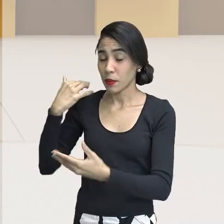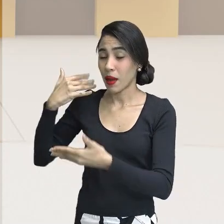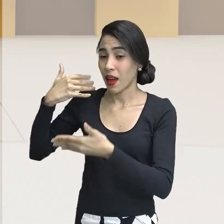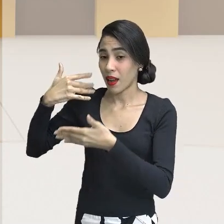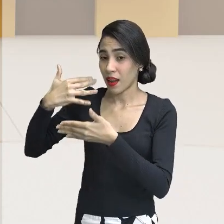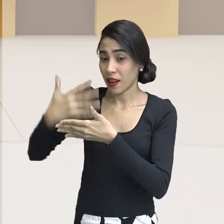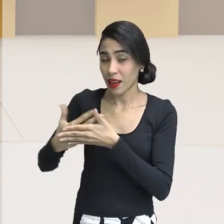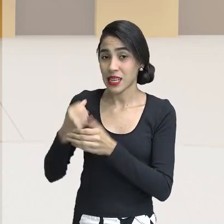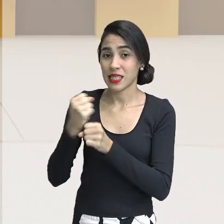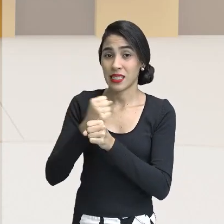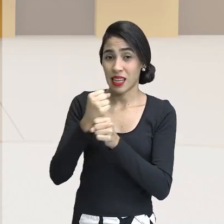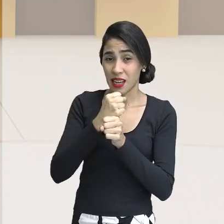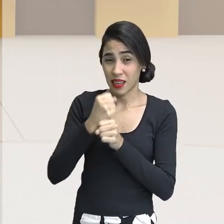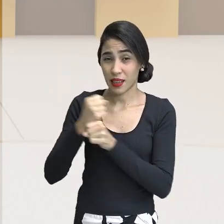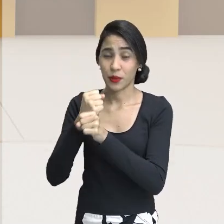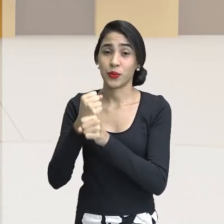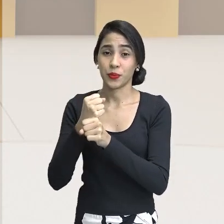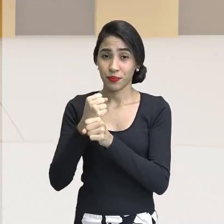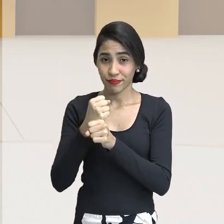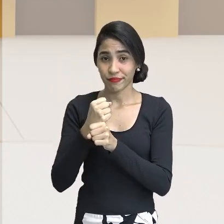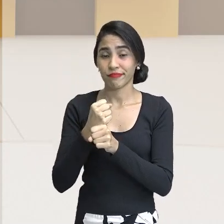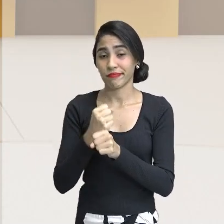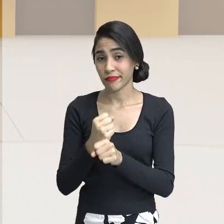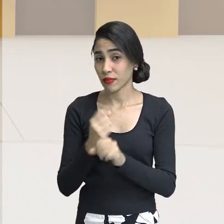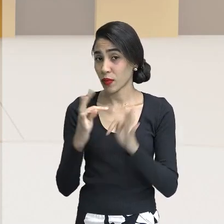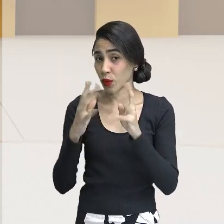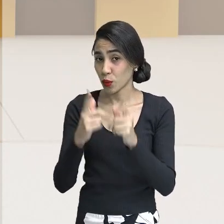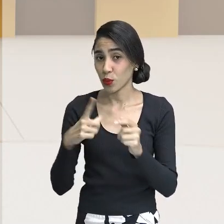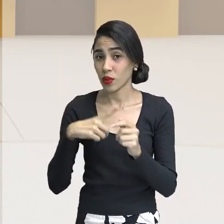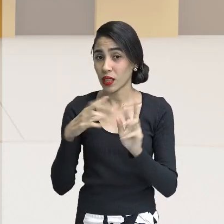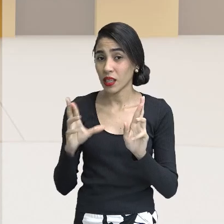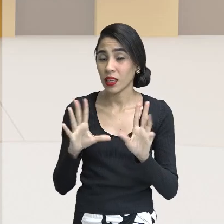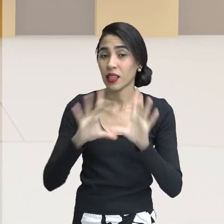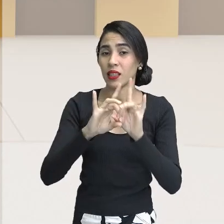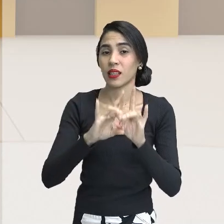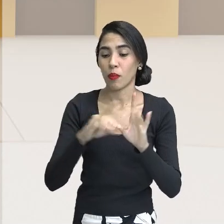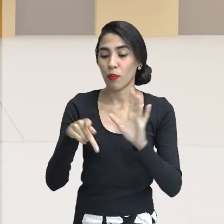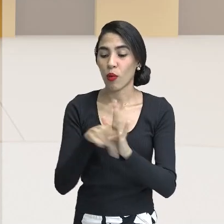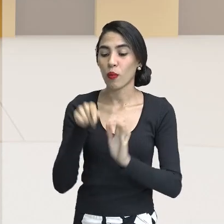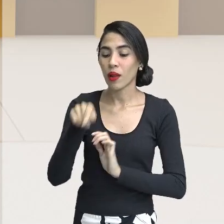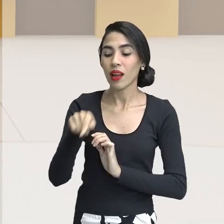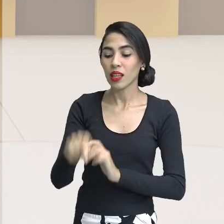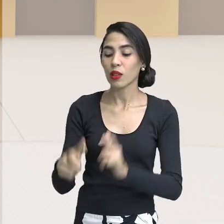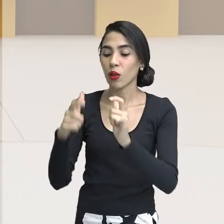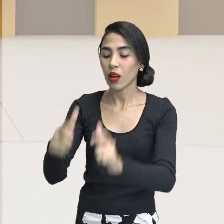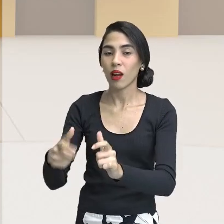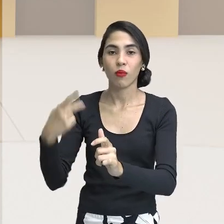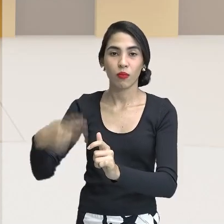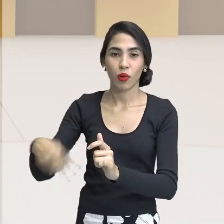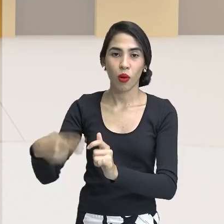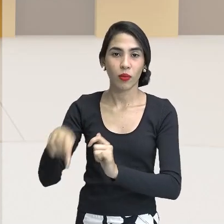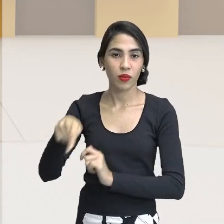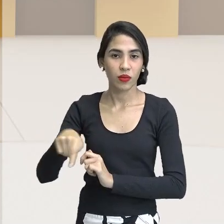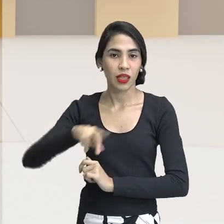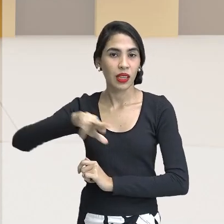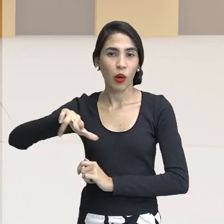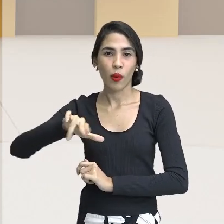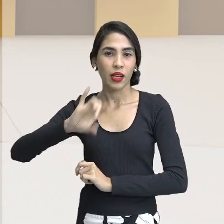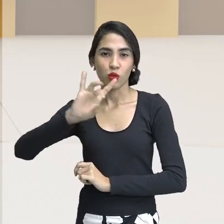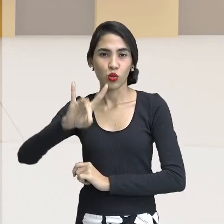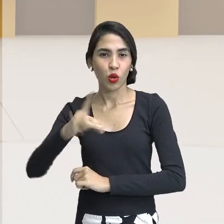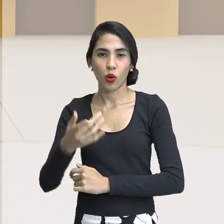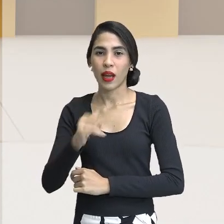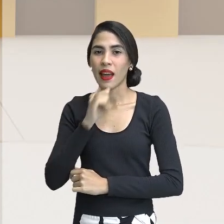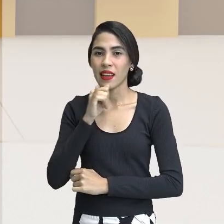durante séculos, durante anos, tudo está ligado àquele território específico. Não é um